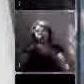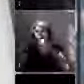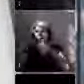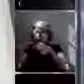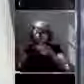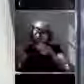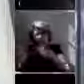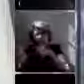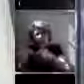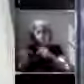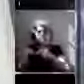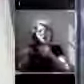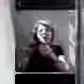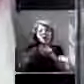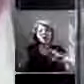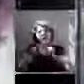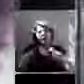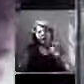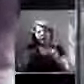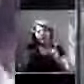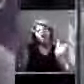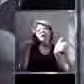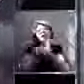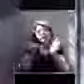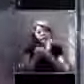oração, mas você não me deu os predicados.